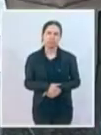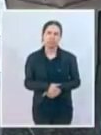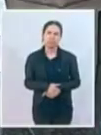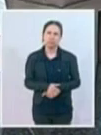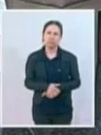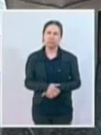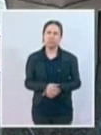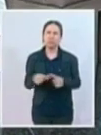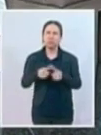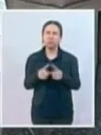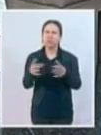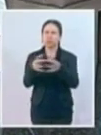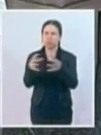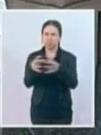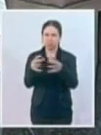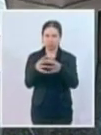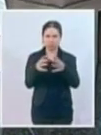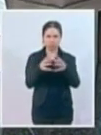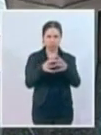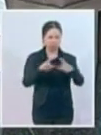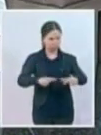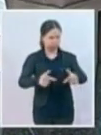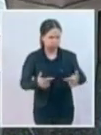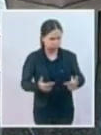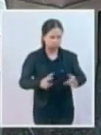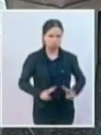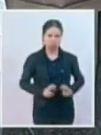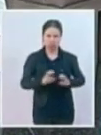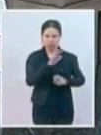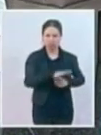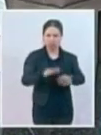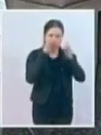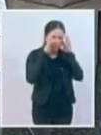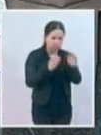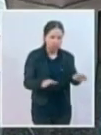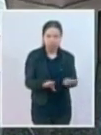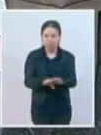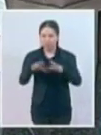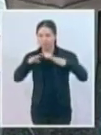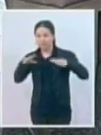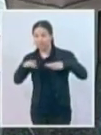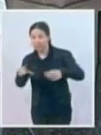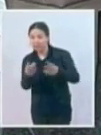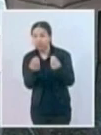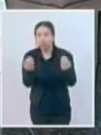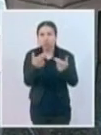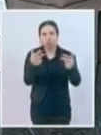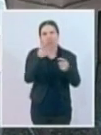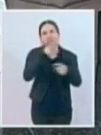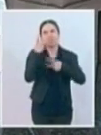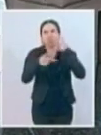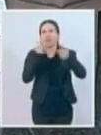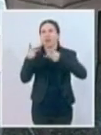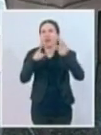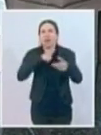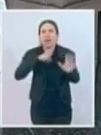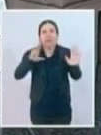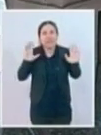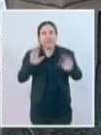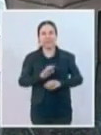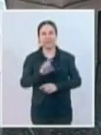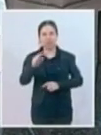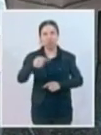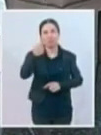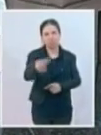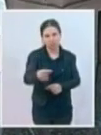da Comissão de Enfrentamento ao Câncer e também esse assunto da praça tem pano para manga. Muito. A gente volta no